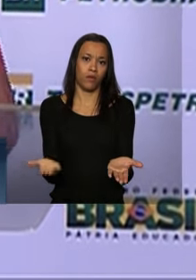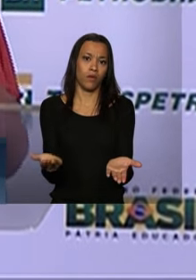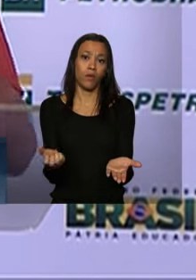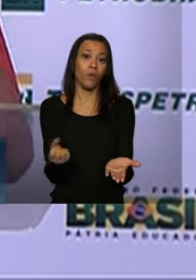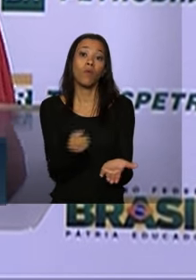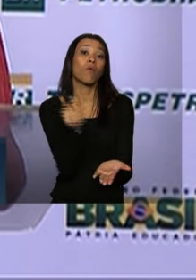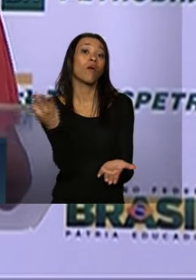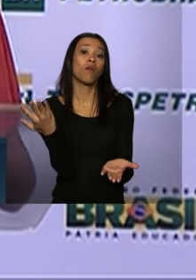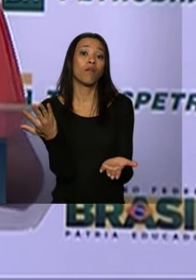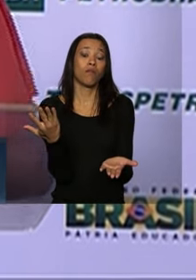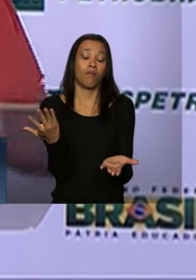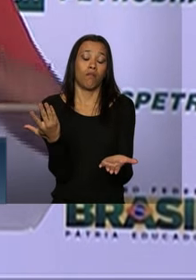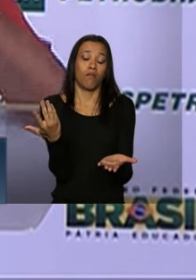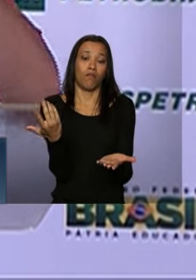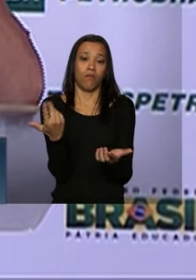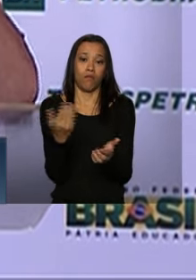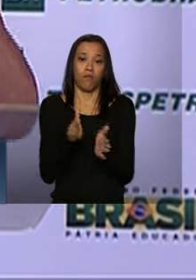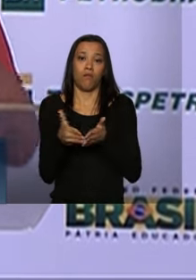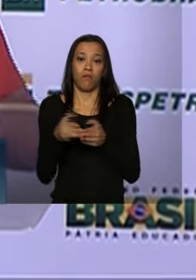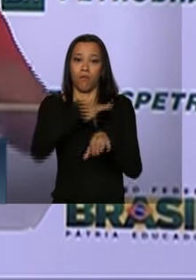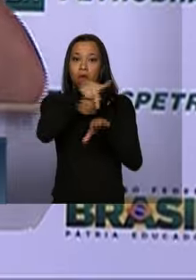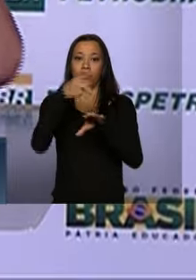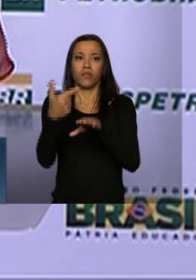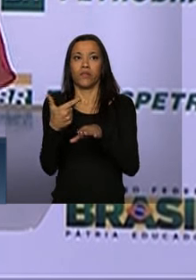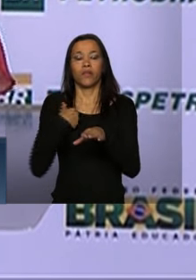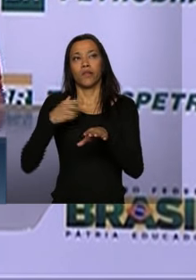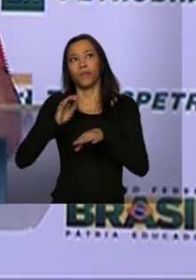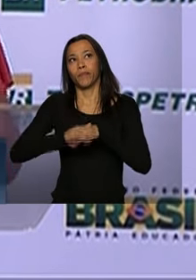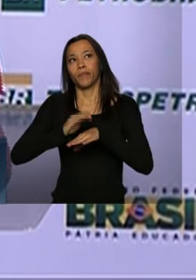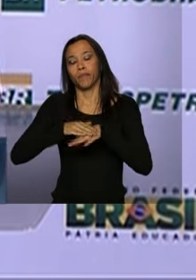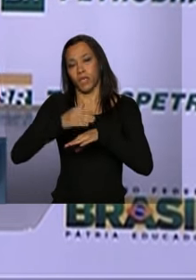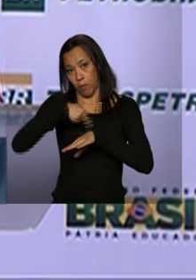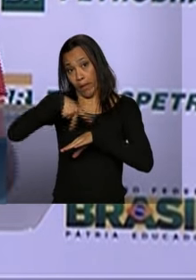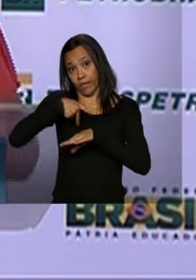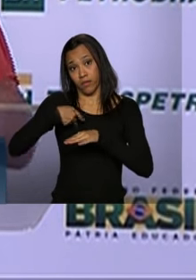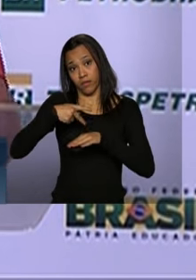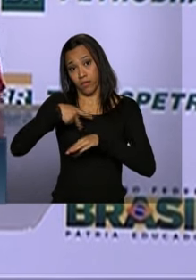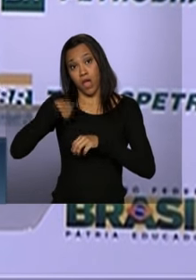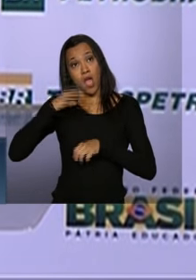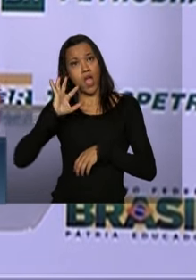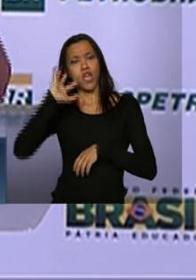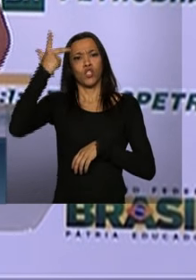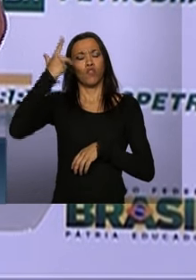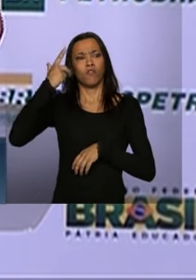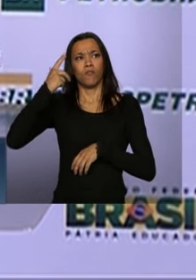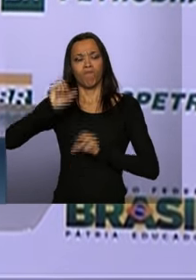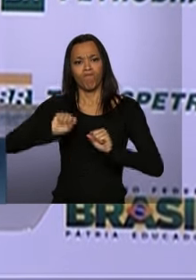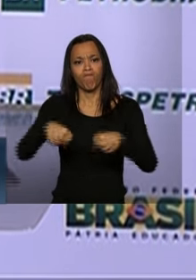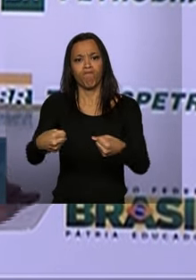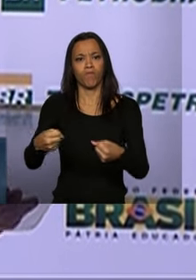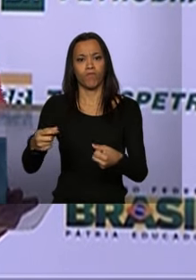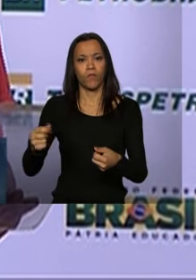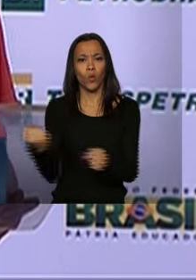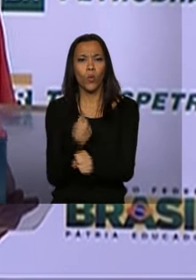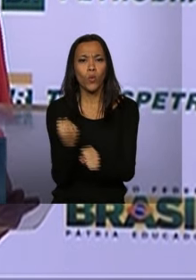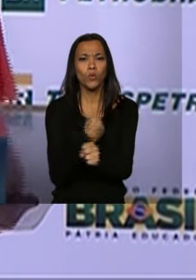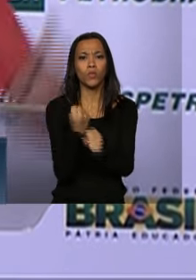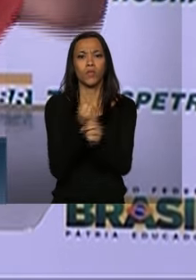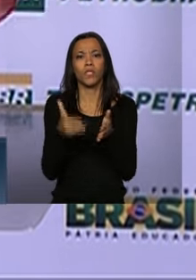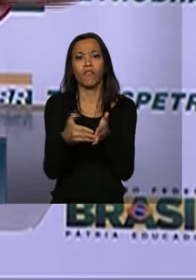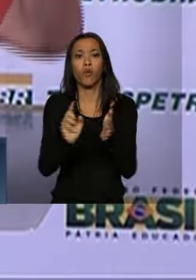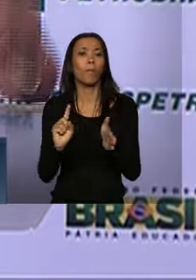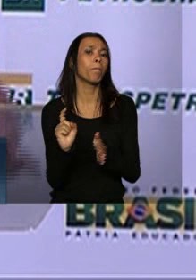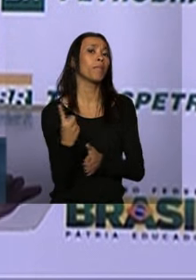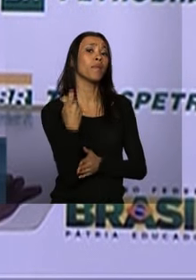país, quando resolveu empreender, resolveu ser pioneiro numa indústria,